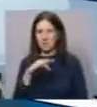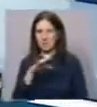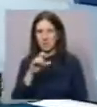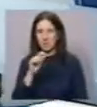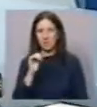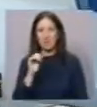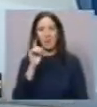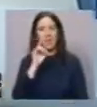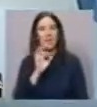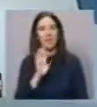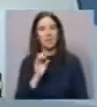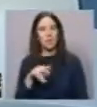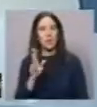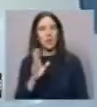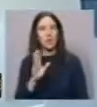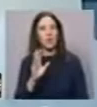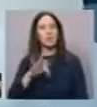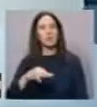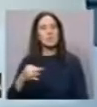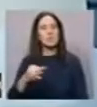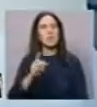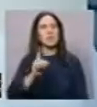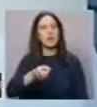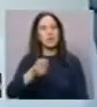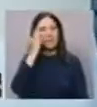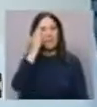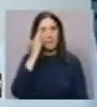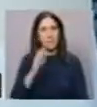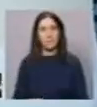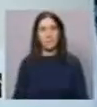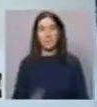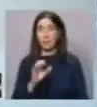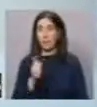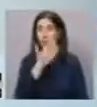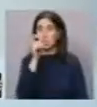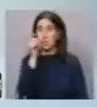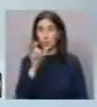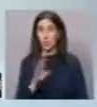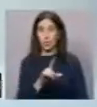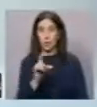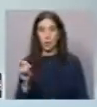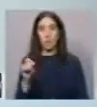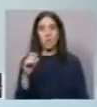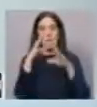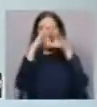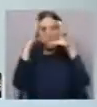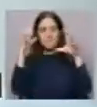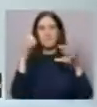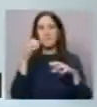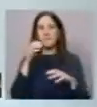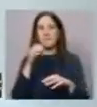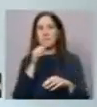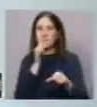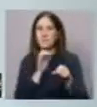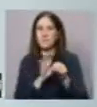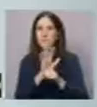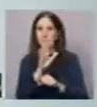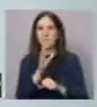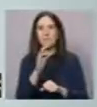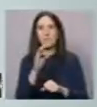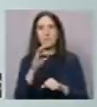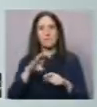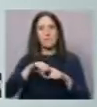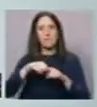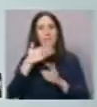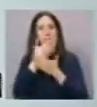Perspectivas para o fim de semana? Olá, bom dia, João. Perspectivas de céu pouco nublado. No domingo, alguma nubosidade no litoral durante a manhã, depois no interior durante a